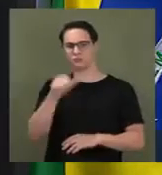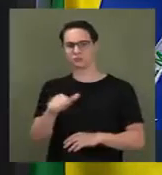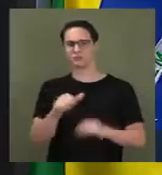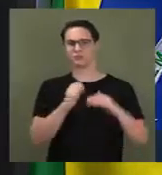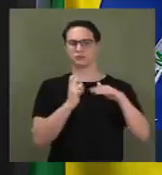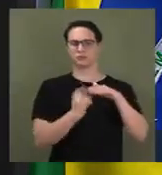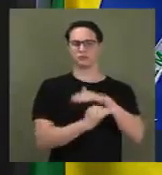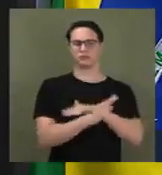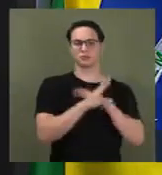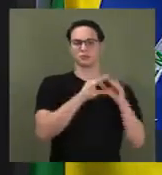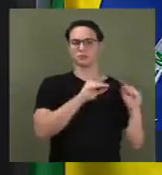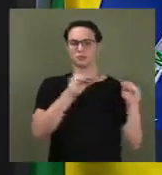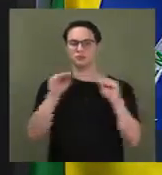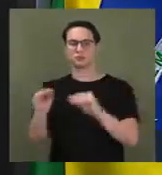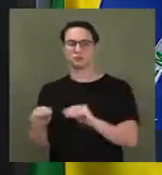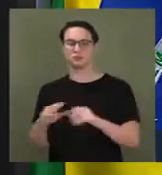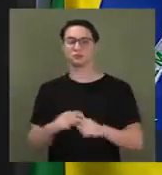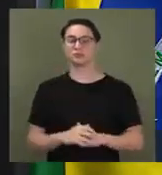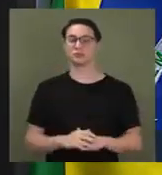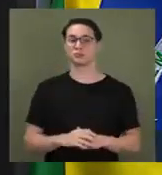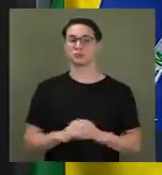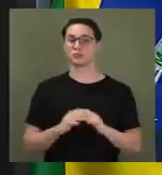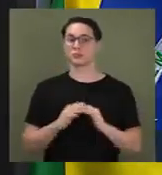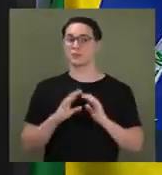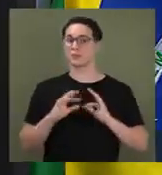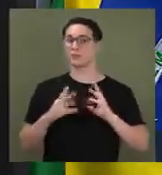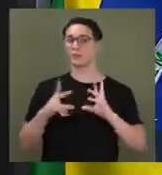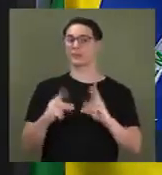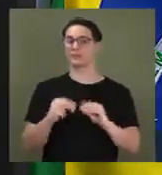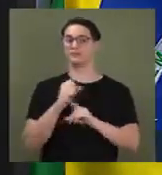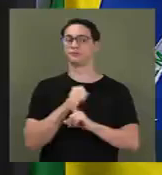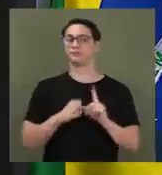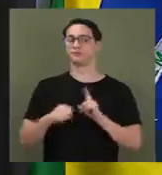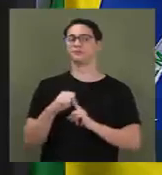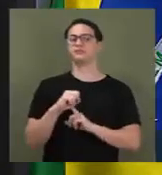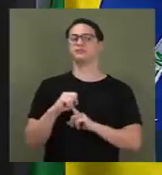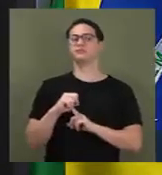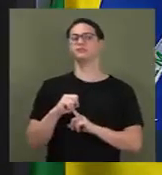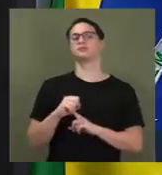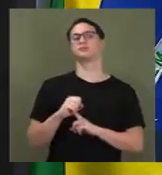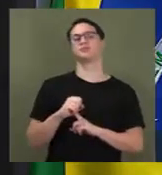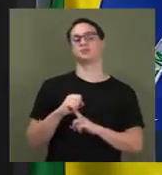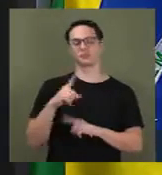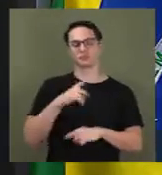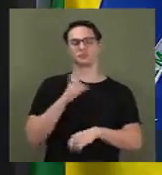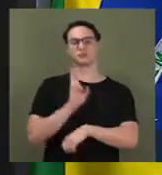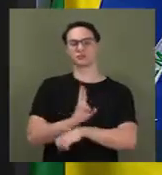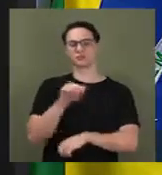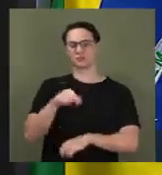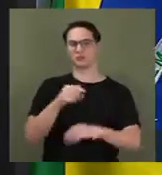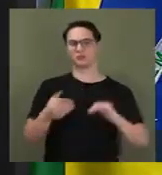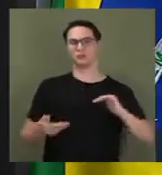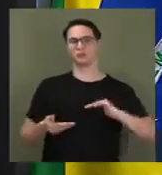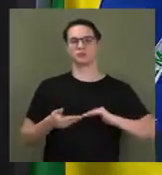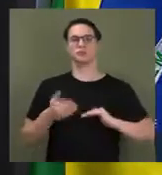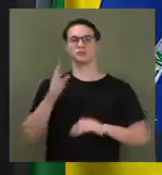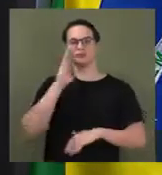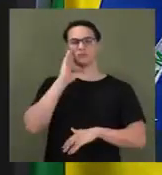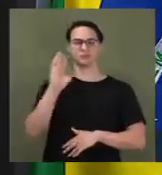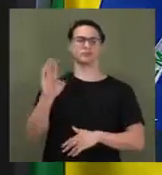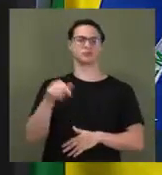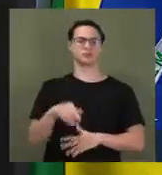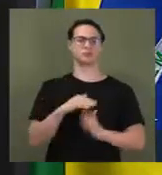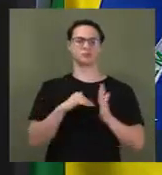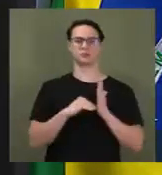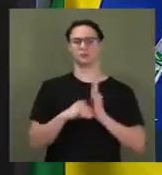migrantes, imigrantes, toda a sociedade passa pelo Congresso Nacional e, eu diria, principalmente pelo